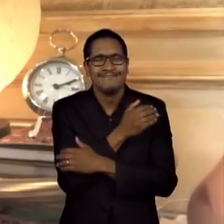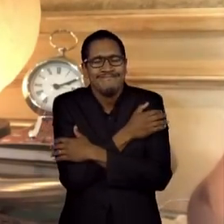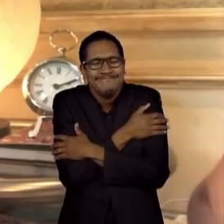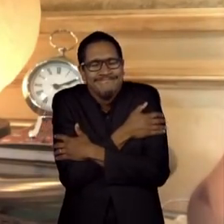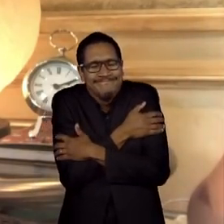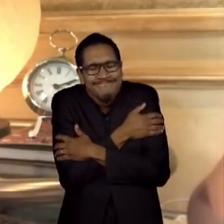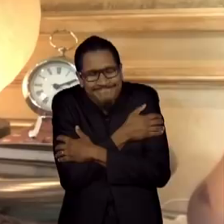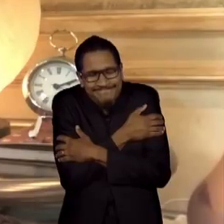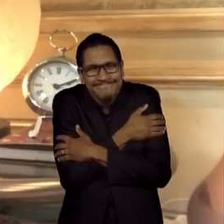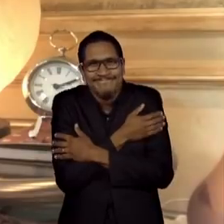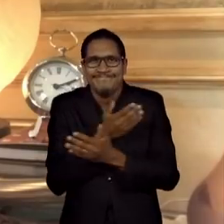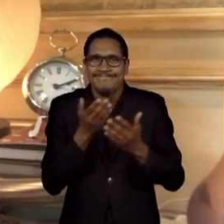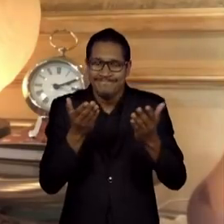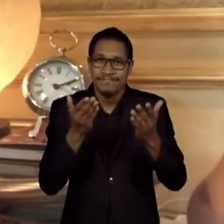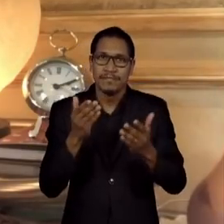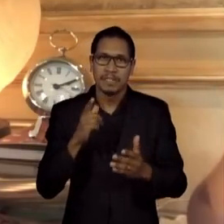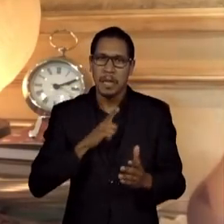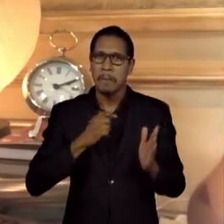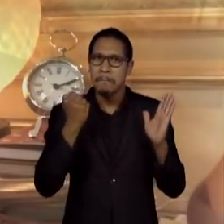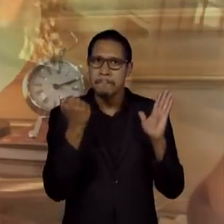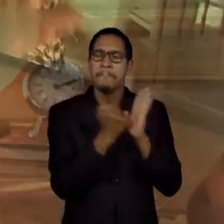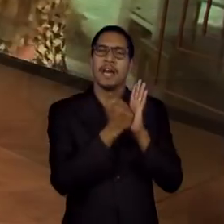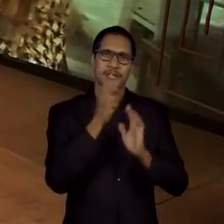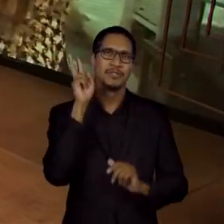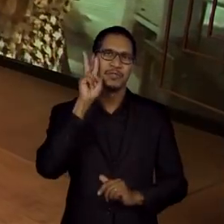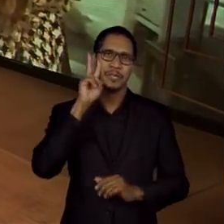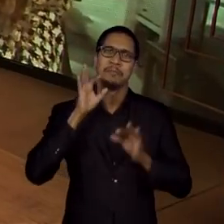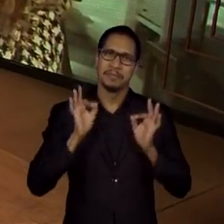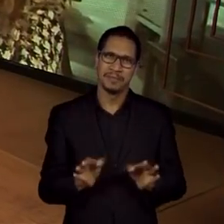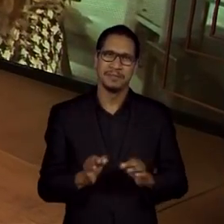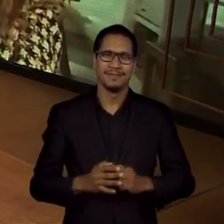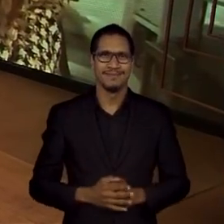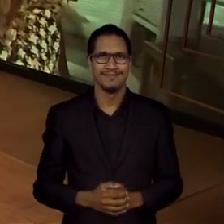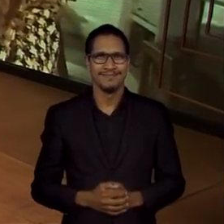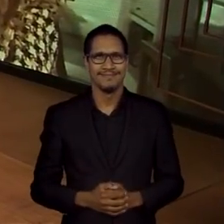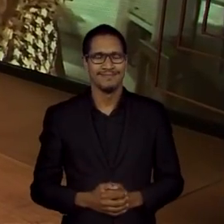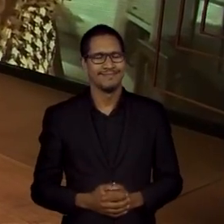que você deixa lembranças incríveis. Newton.